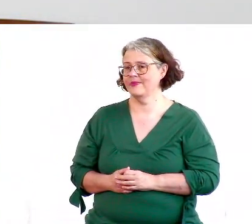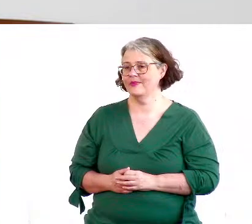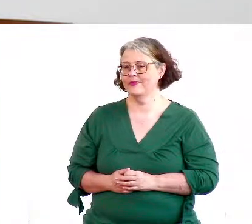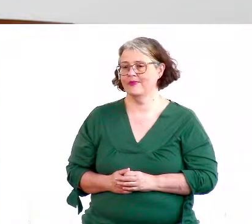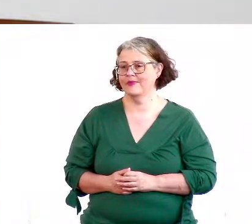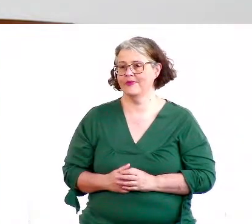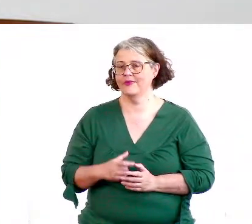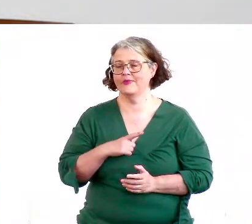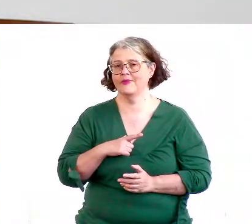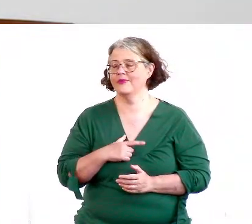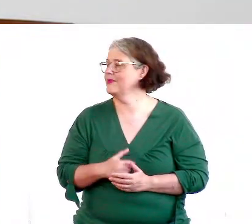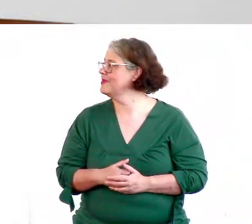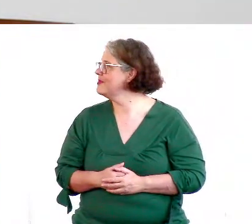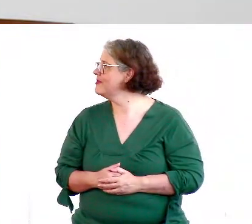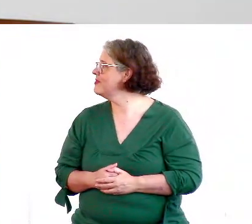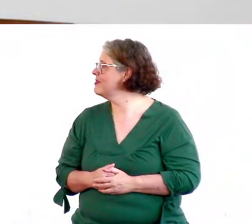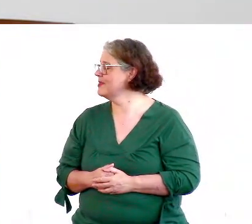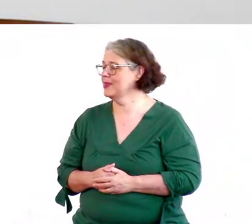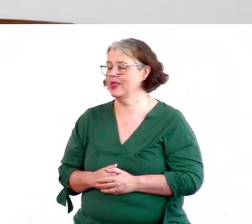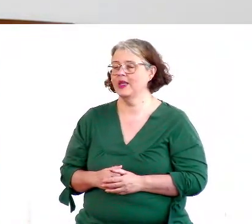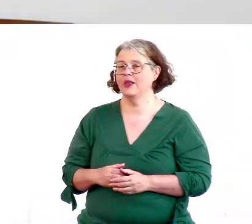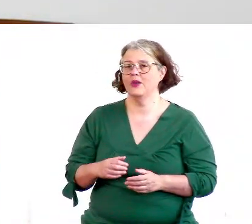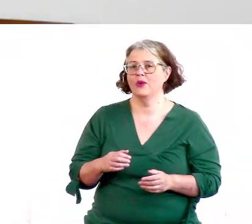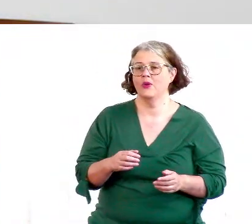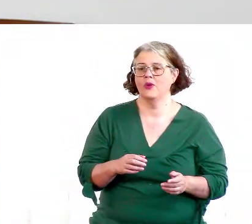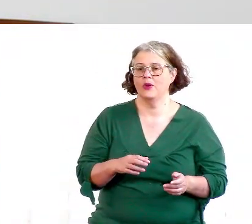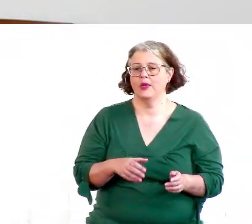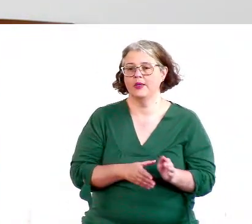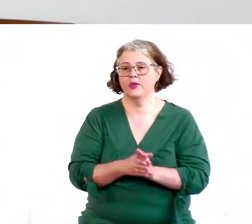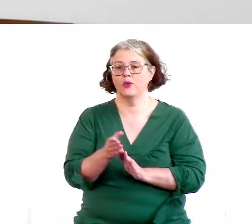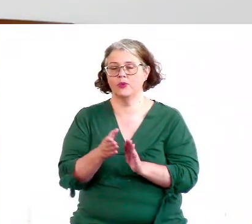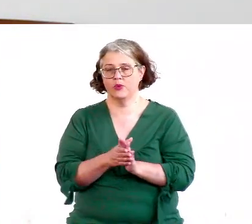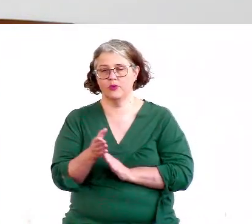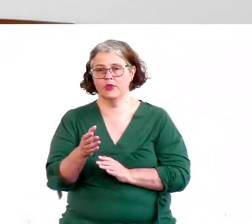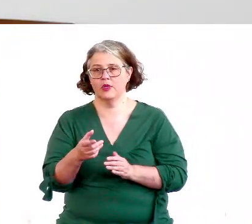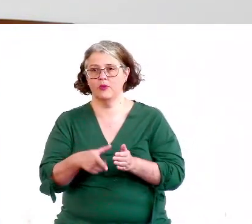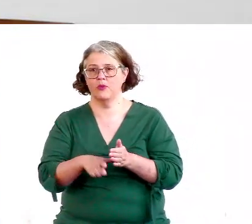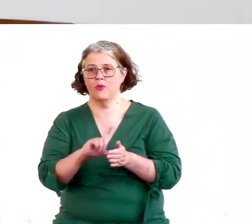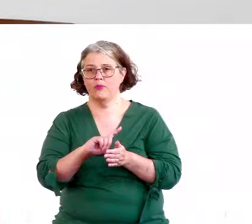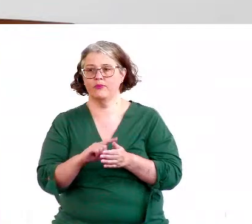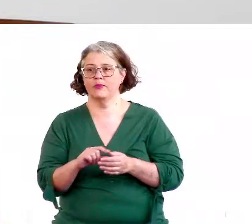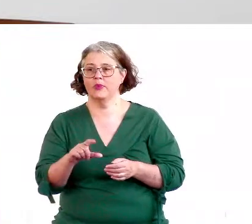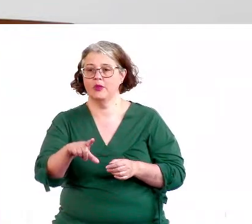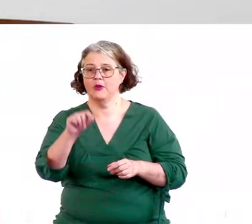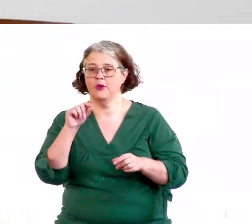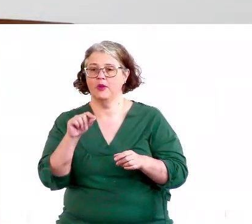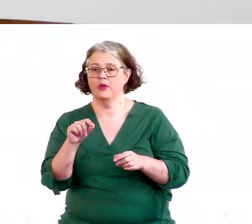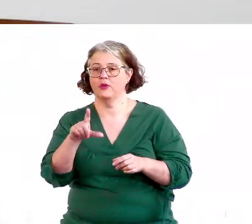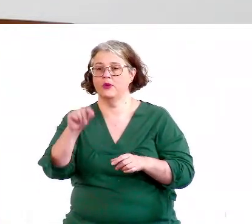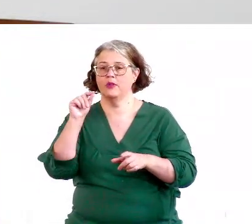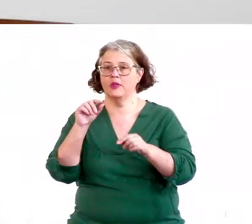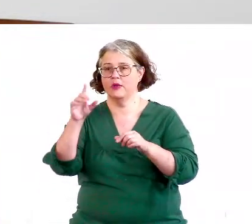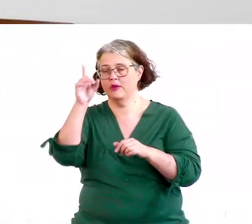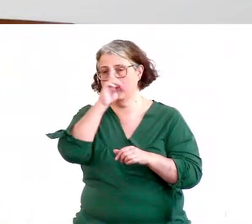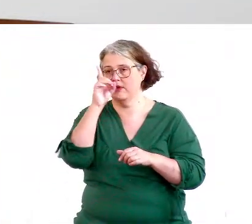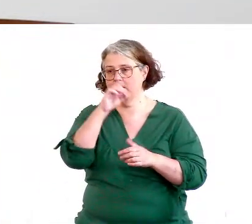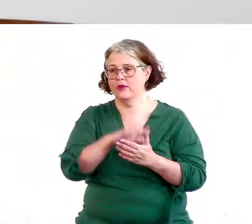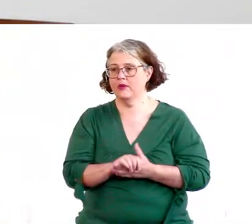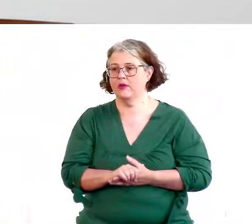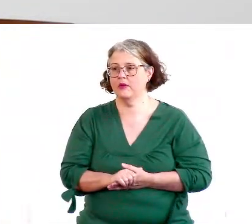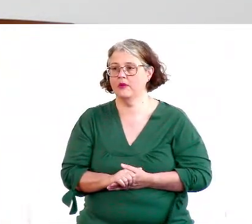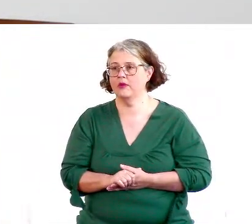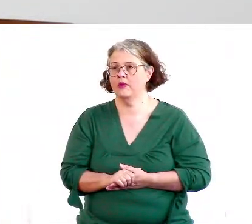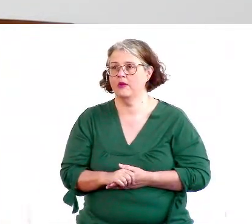passar para a igreja que o conselho ontem marcou uma assembleia extraordinária para o dia 28 de maio, para a eleição de